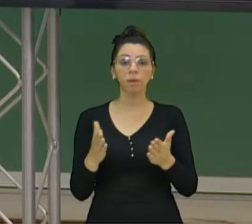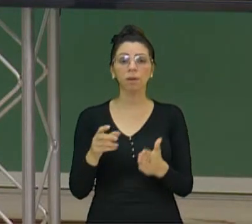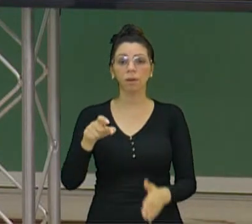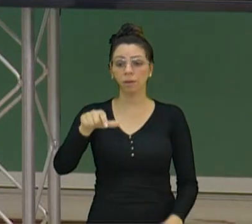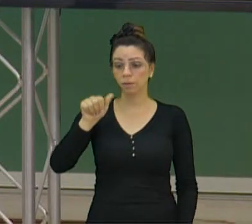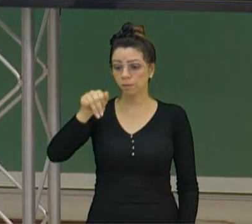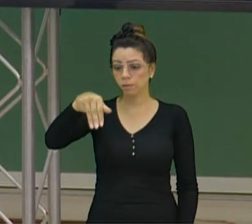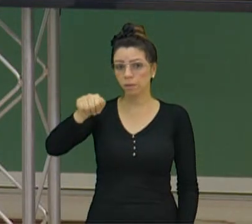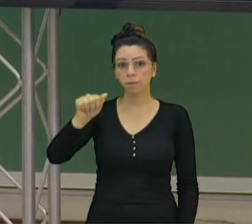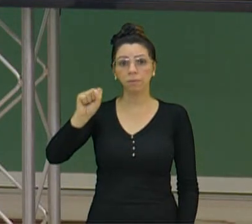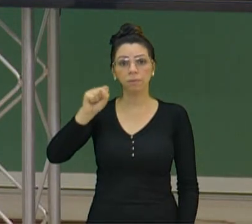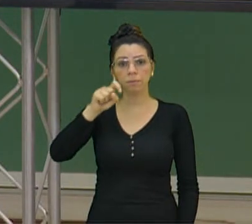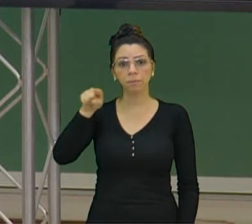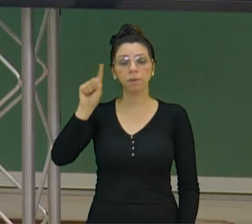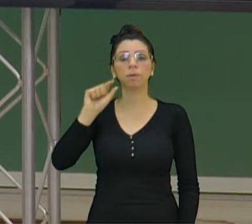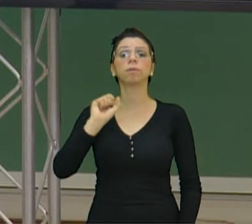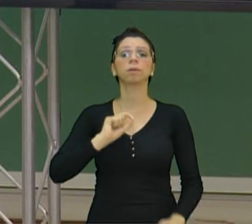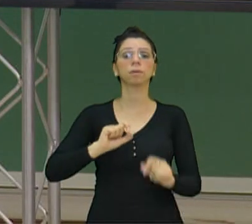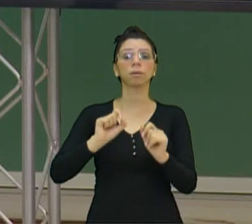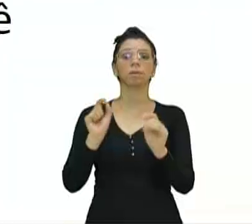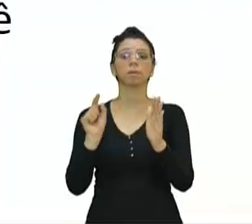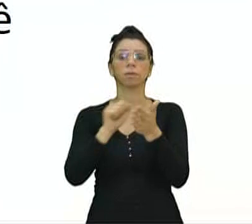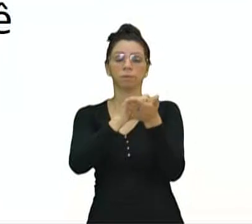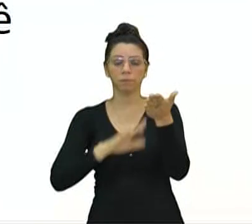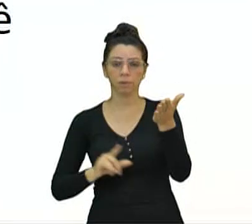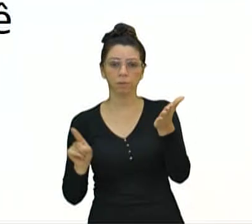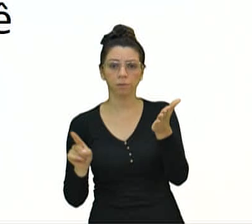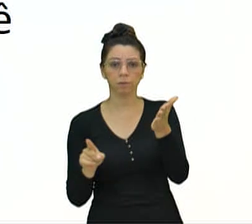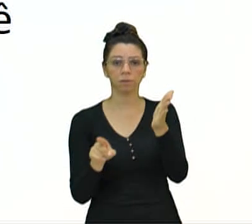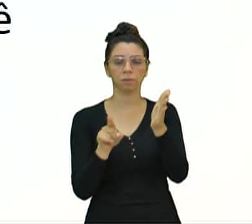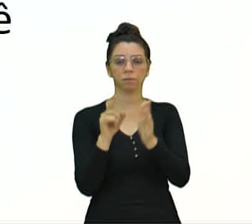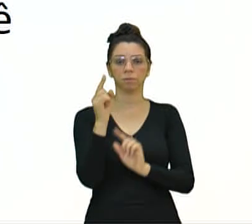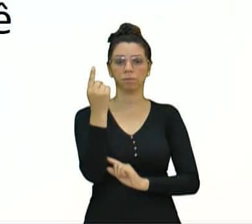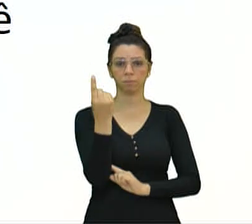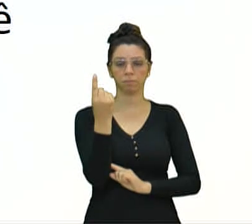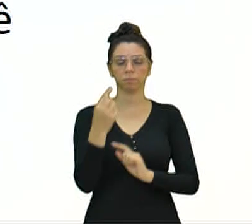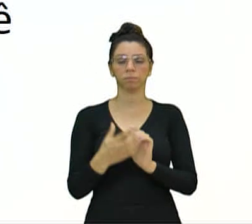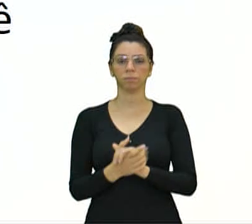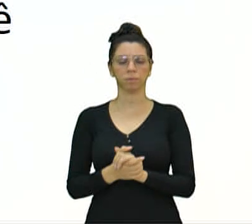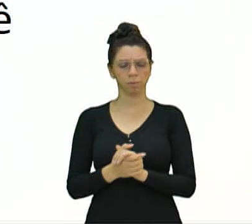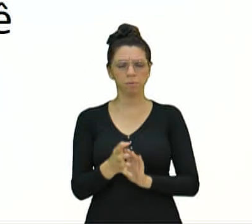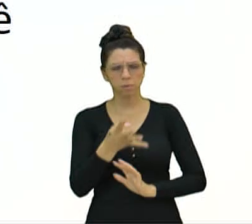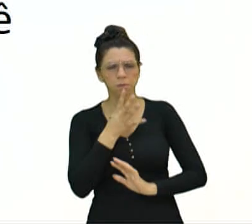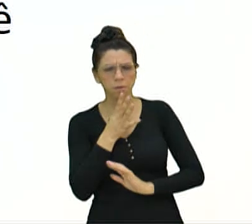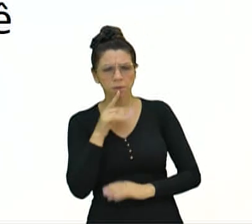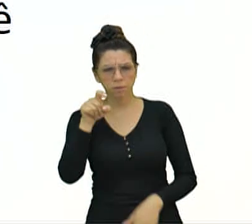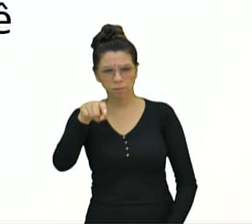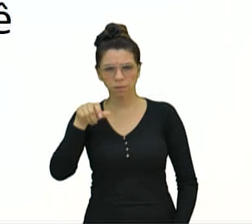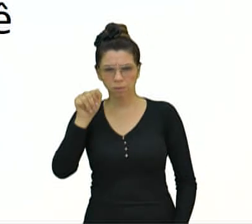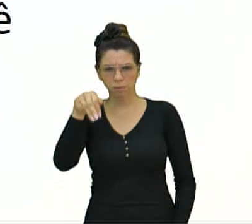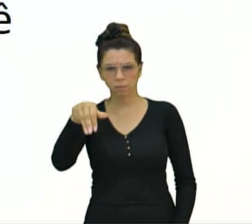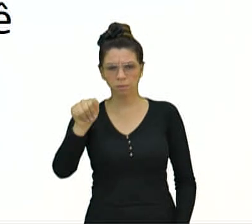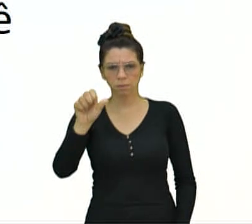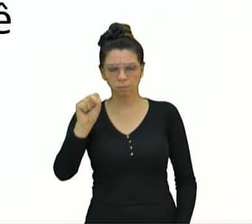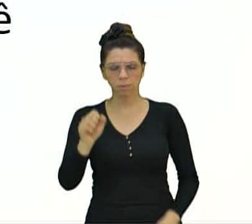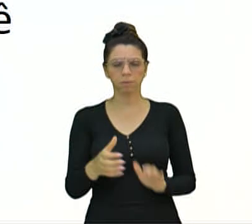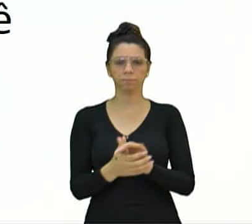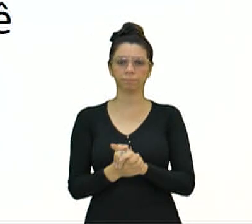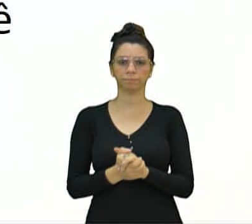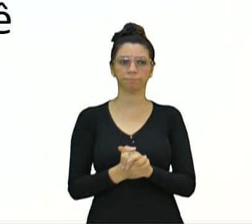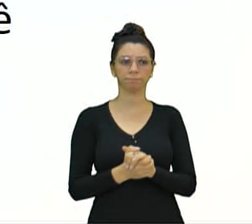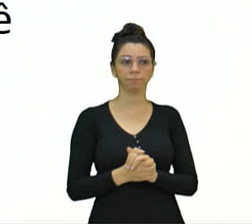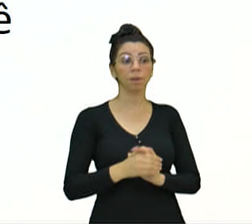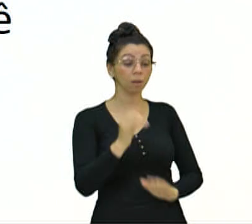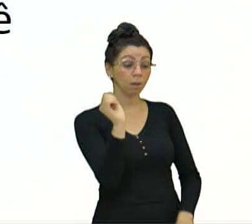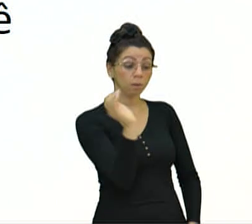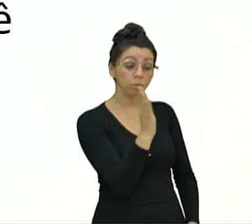nosso exercício de número 1. Você já conhecia a figura do xamã? No Brasil, qual